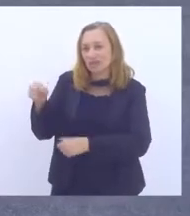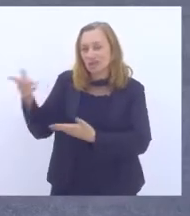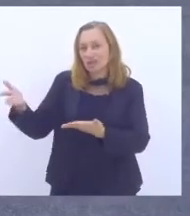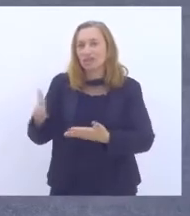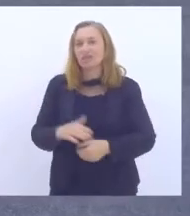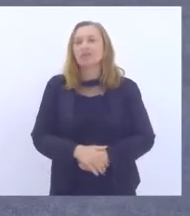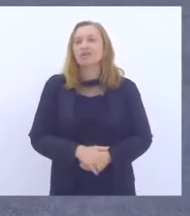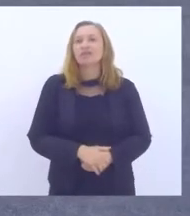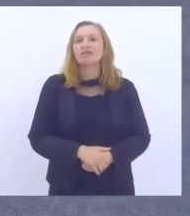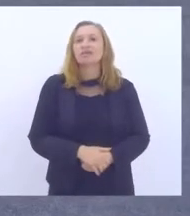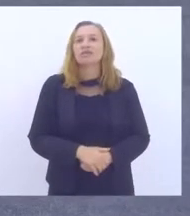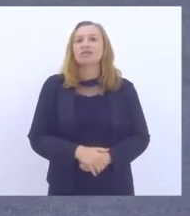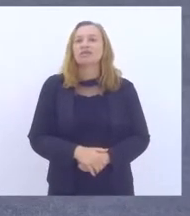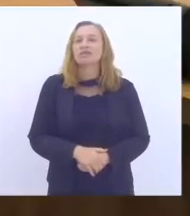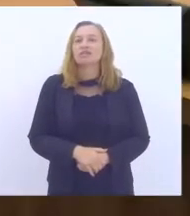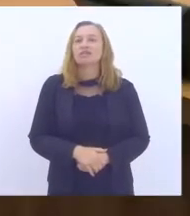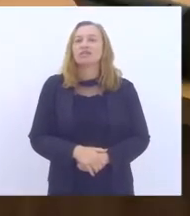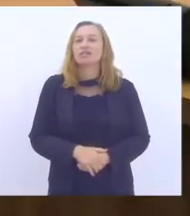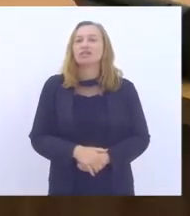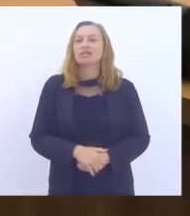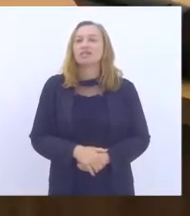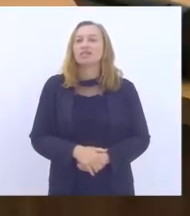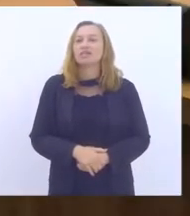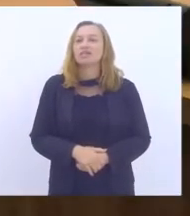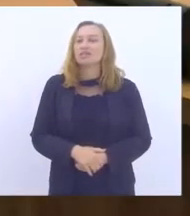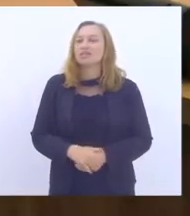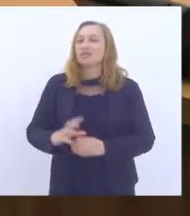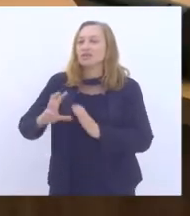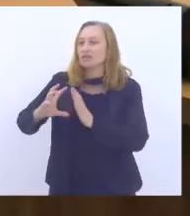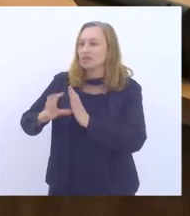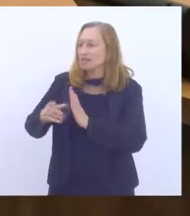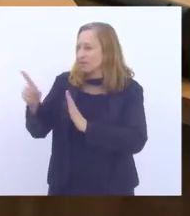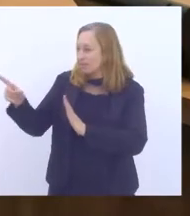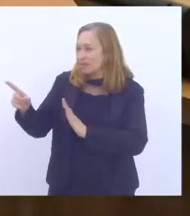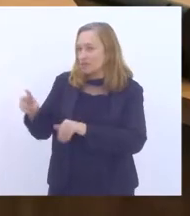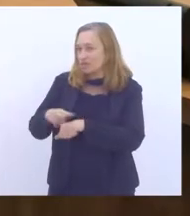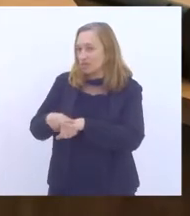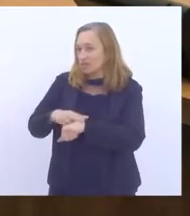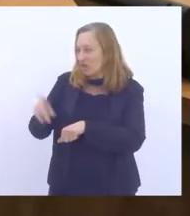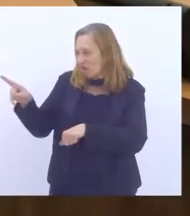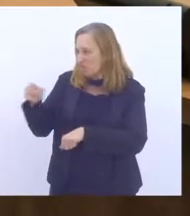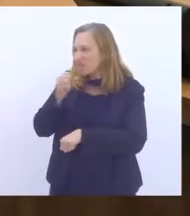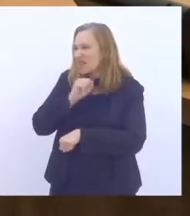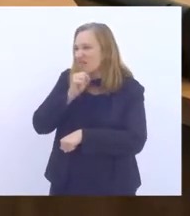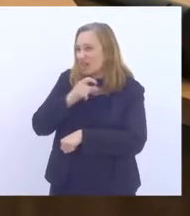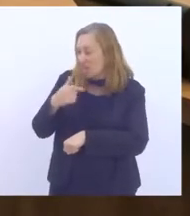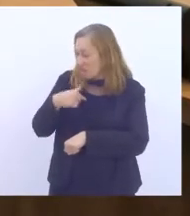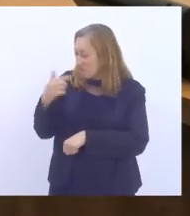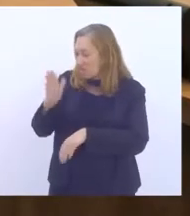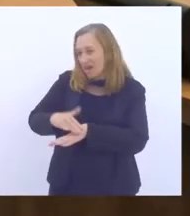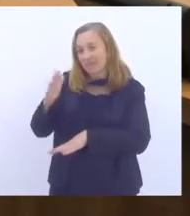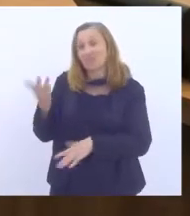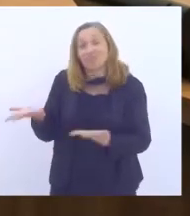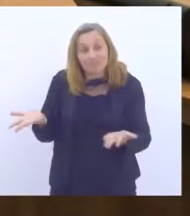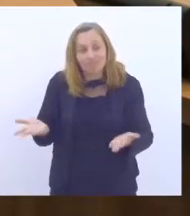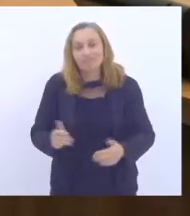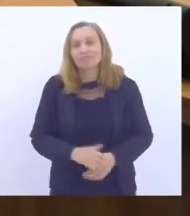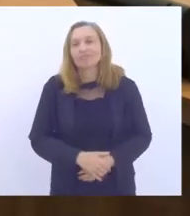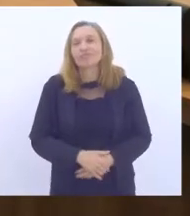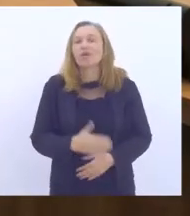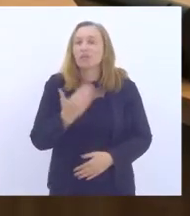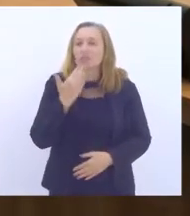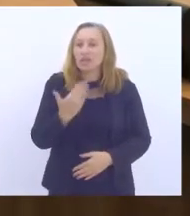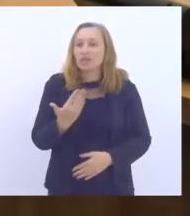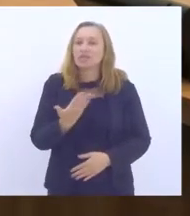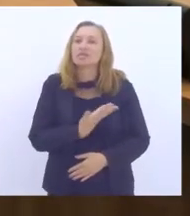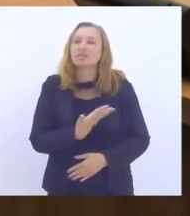misterioso quanto a recordar é viver me feriu no Partido Verde Foi ele que me a bola com ele tá velho eu mais ainda então queria